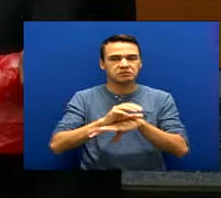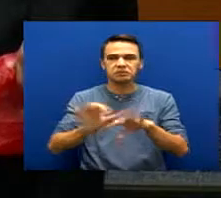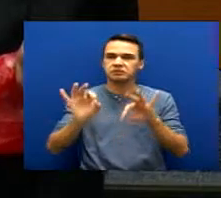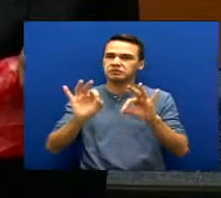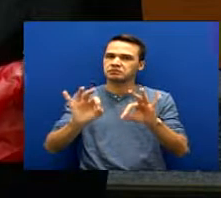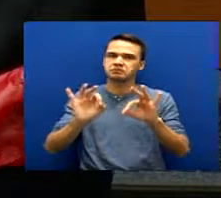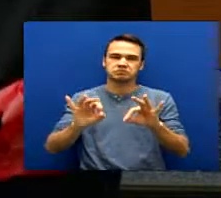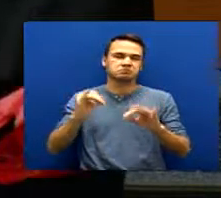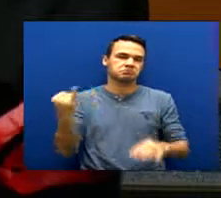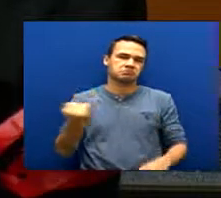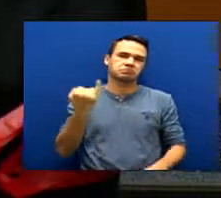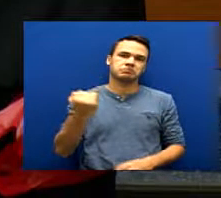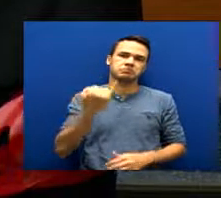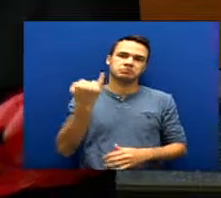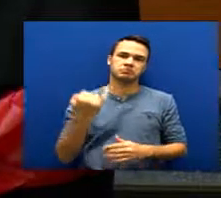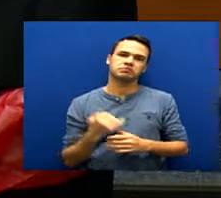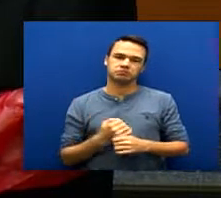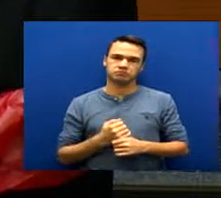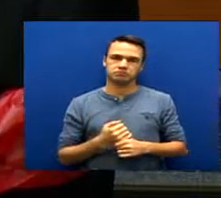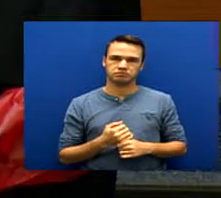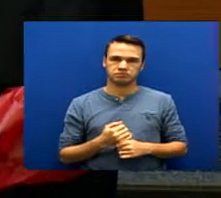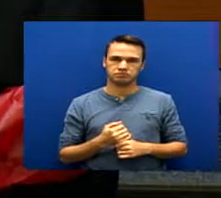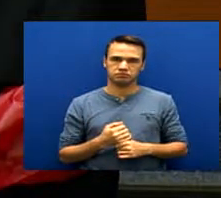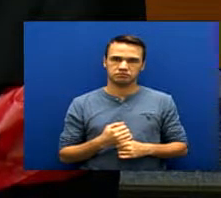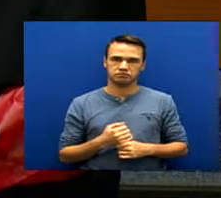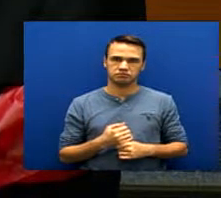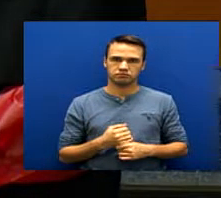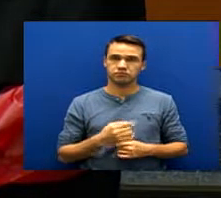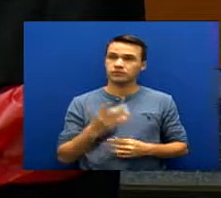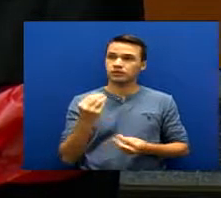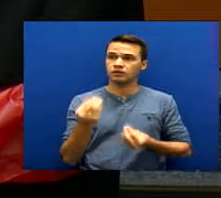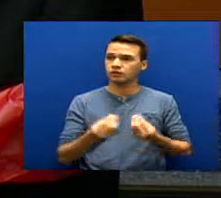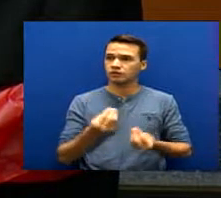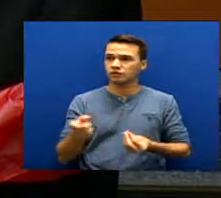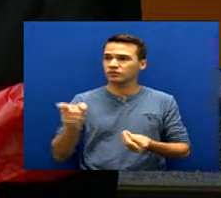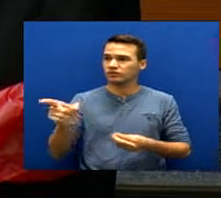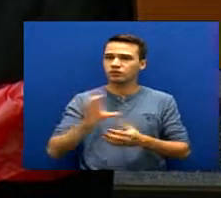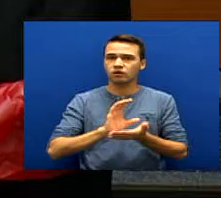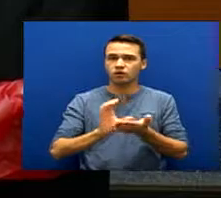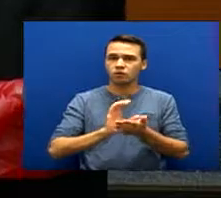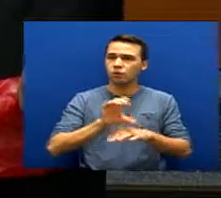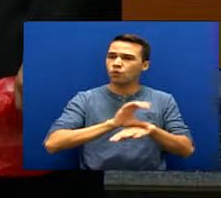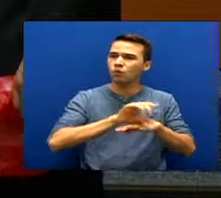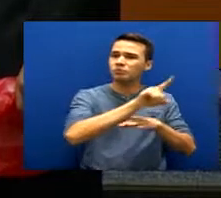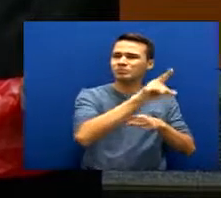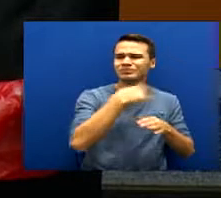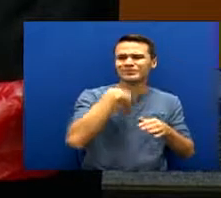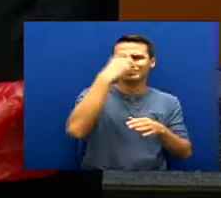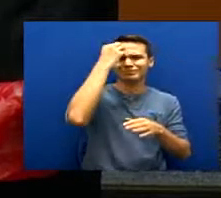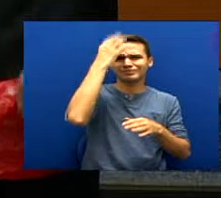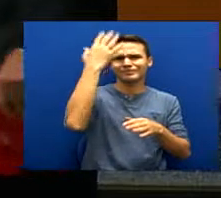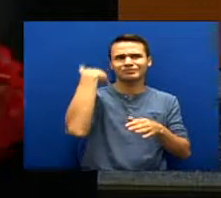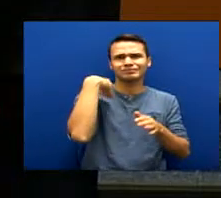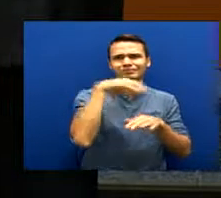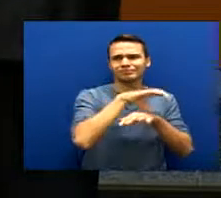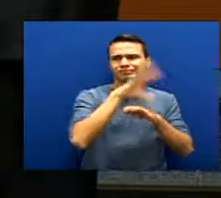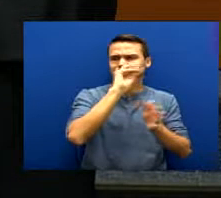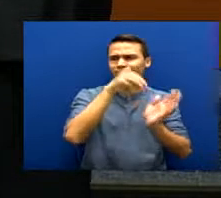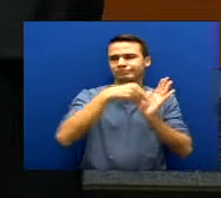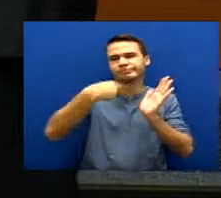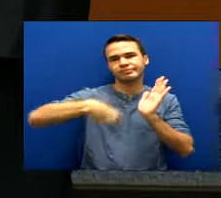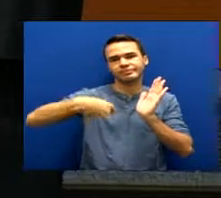hebraico na faculdade teológica que eu fiz, mas, aliás, não precisava nem ter interpretado, viu? Quem foi que falou